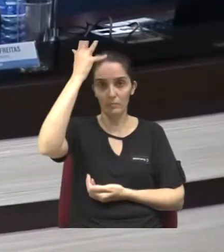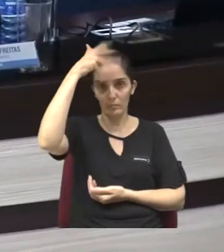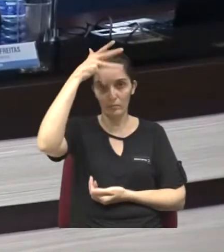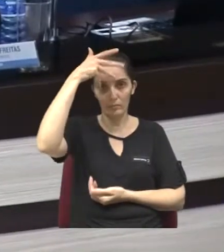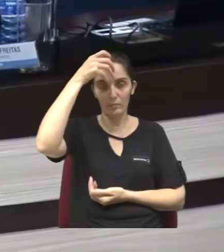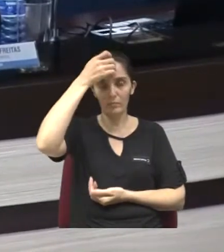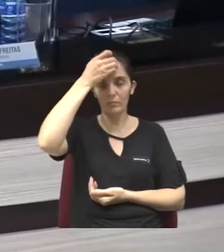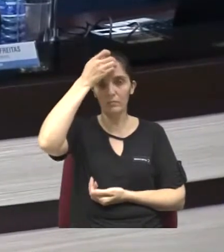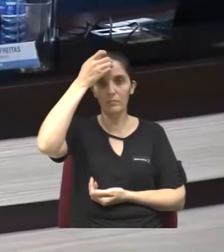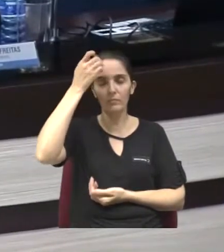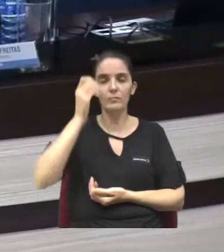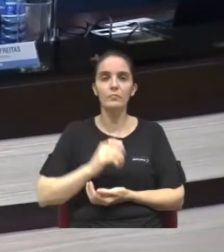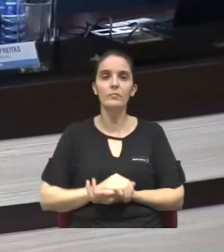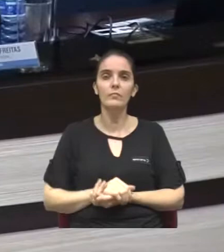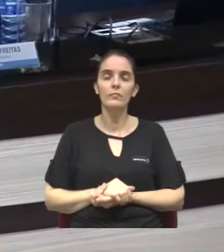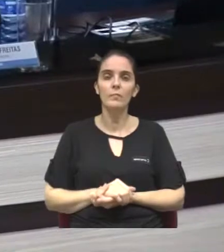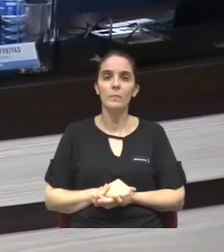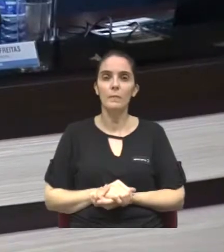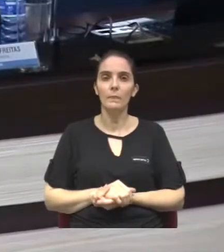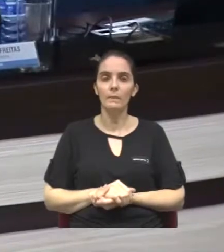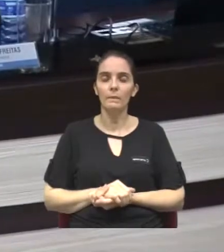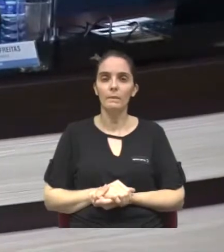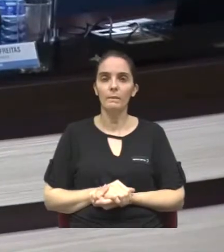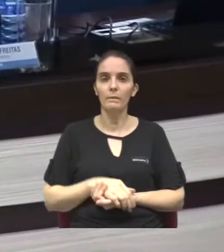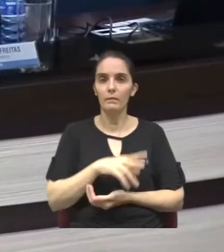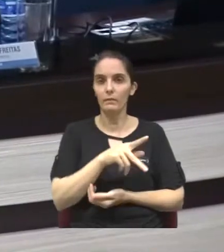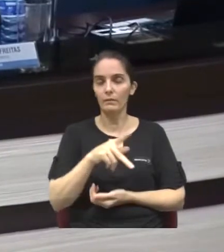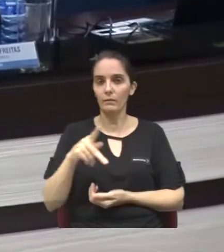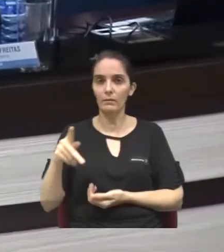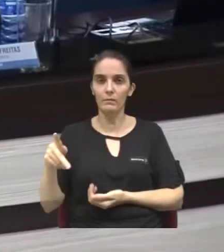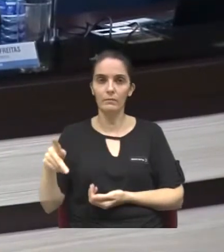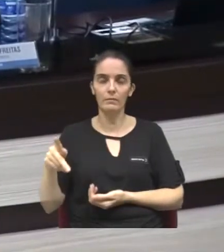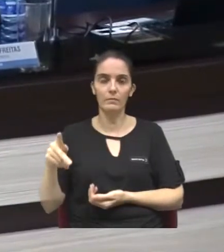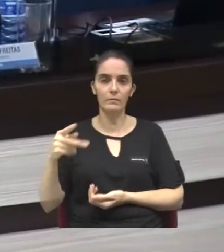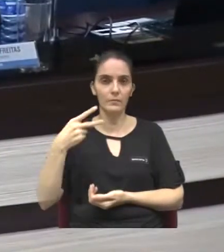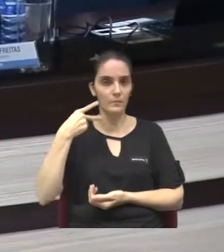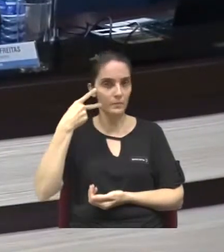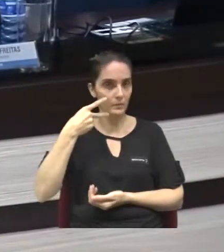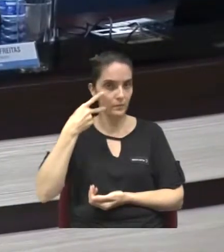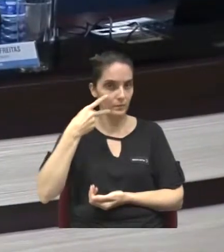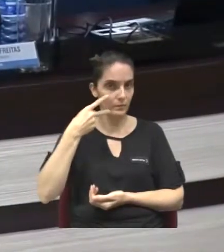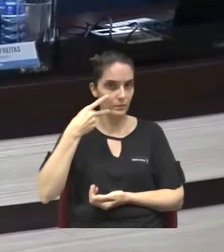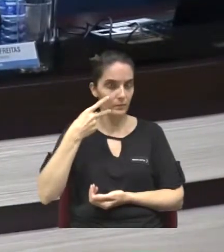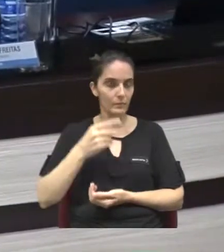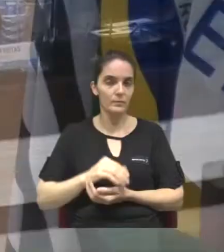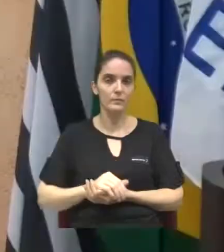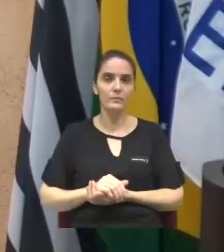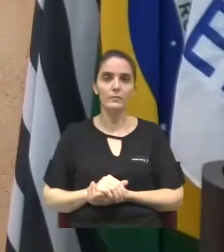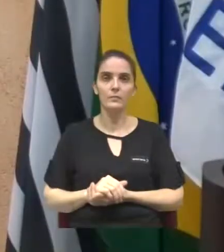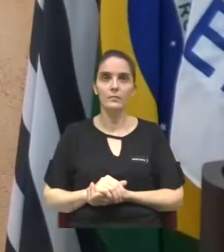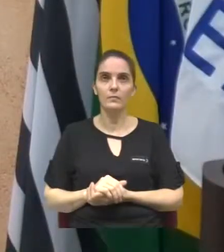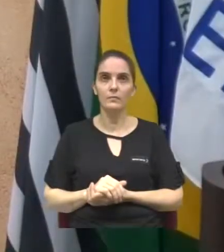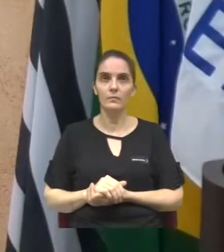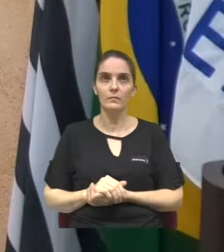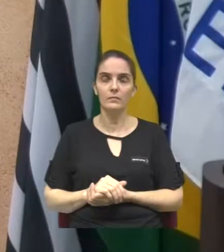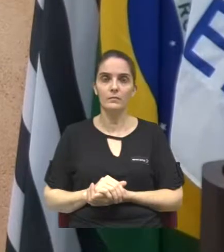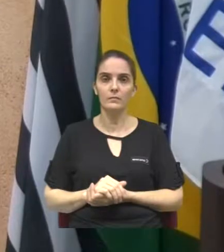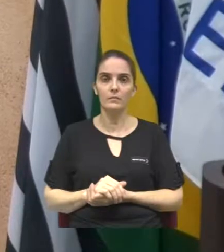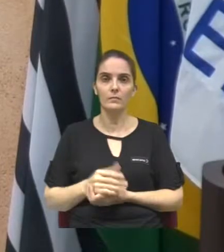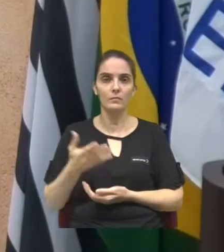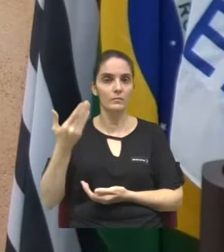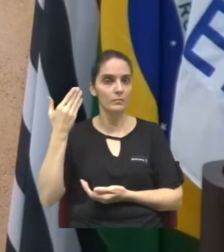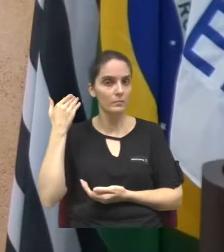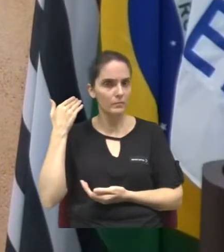projeto, a vereadora Érica Tanque. Senhor presidente, nobres pares, votamos há algum tempo